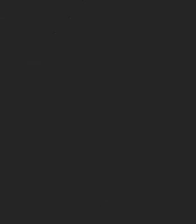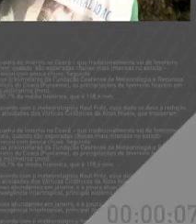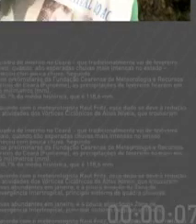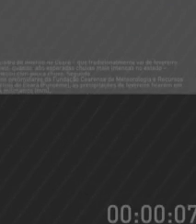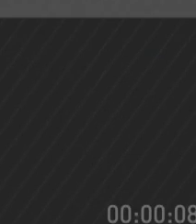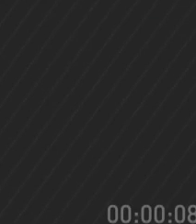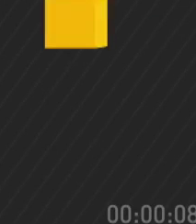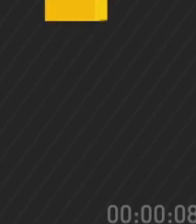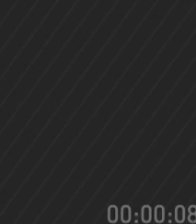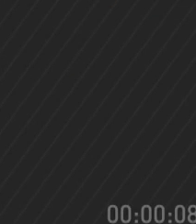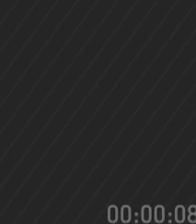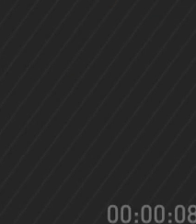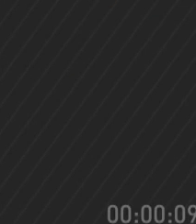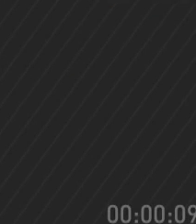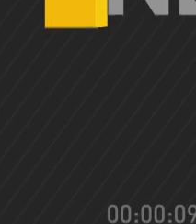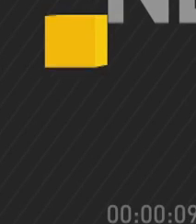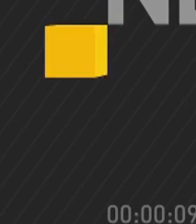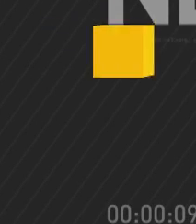p